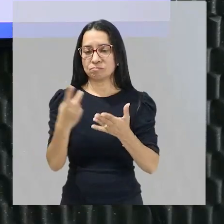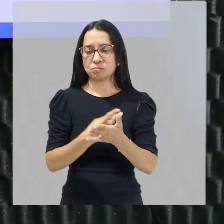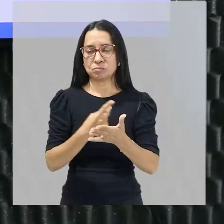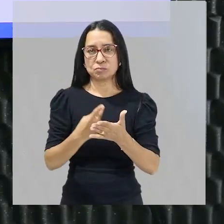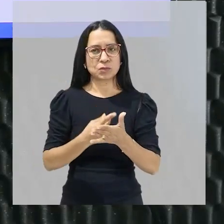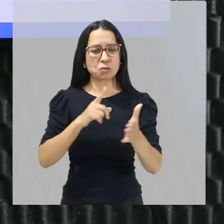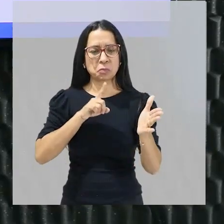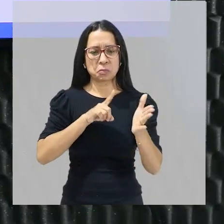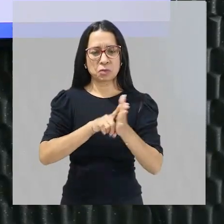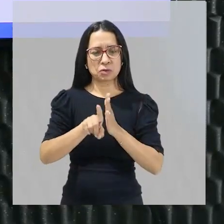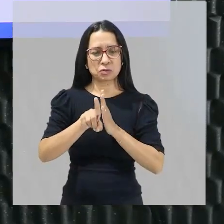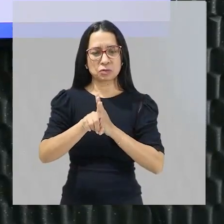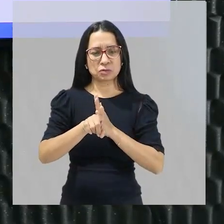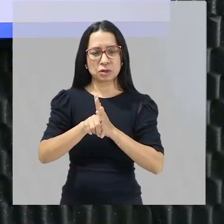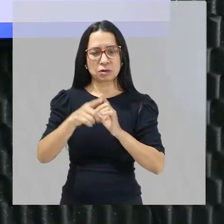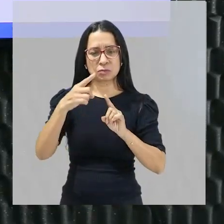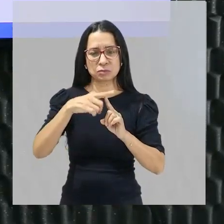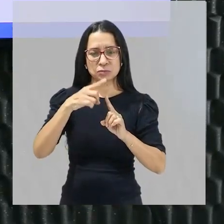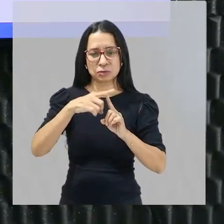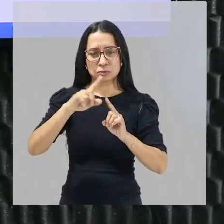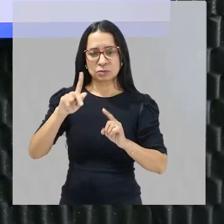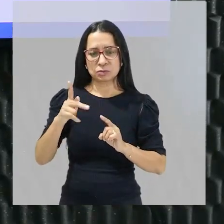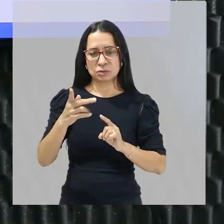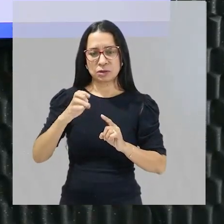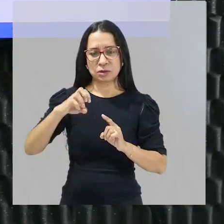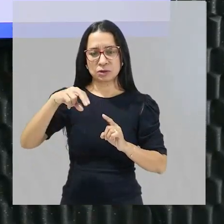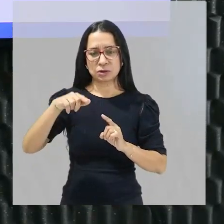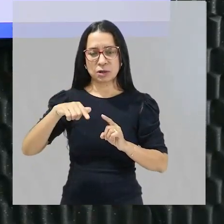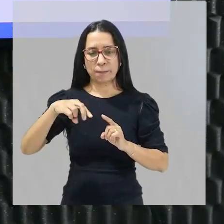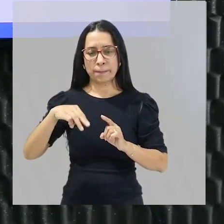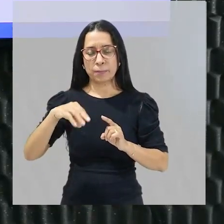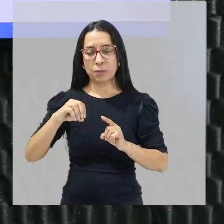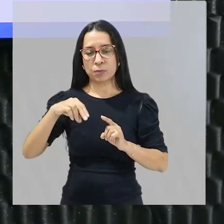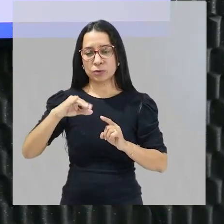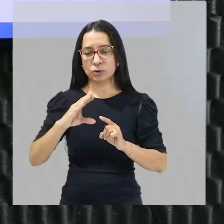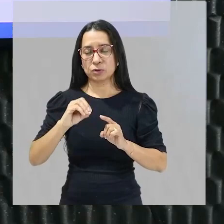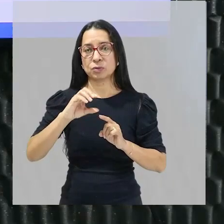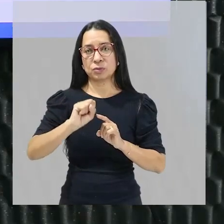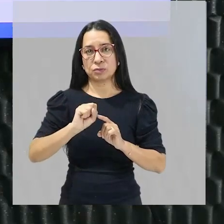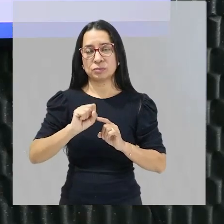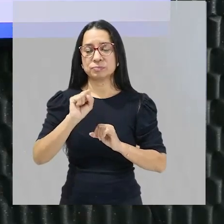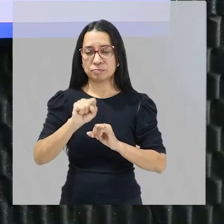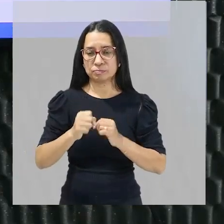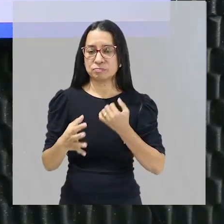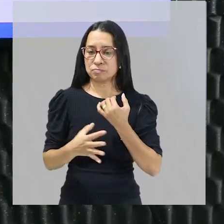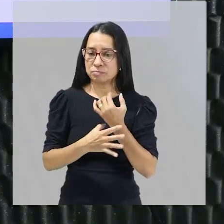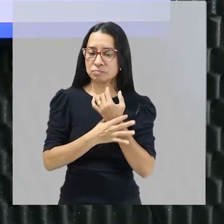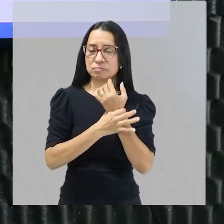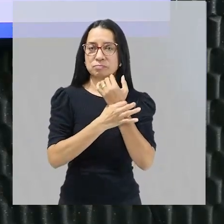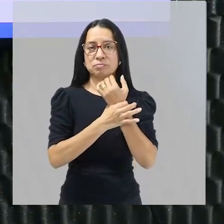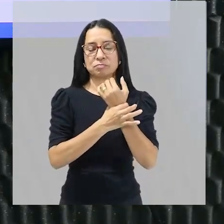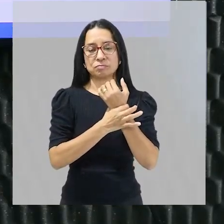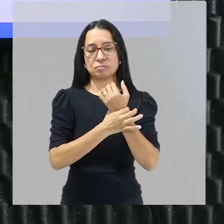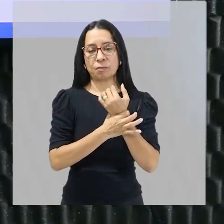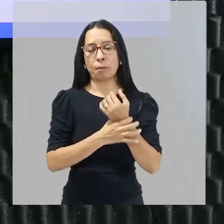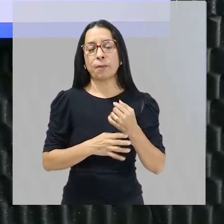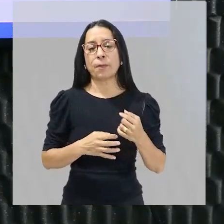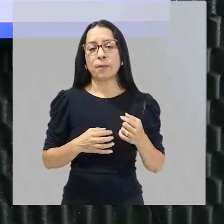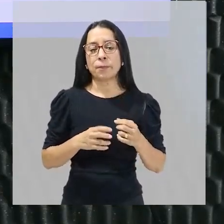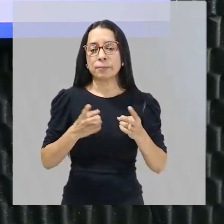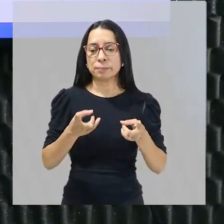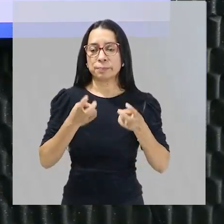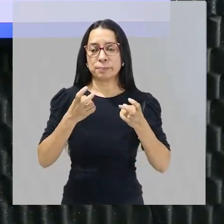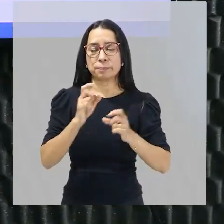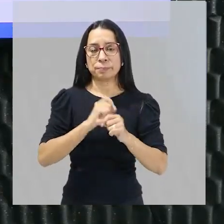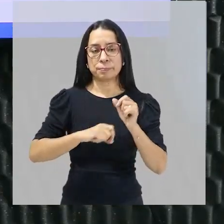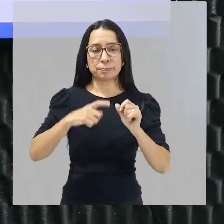questionar estereótipos hegemônicos. E sim, garanti-los, afirmá-los, consolidá-los. Então, aqui vocês vão perceber